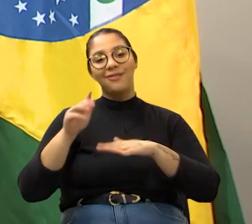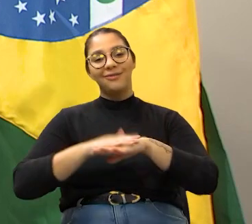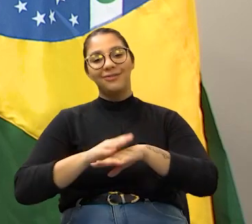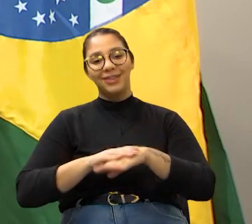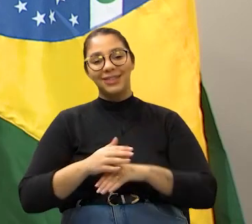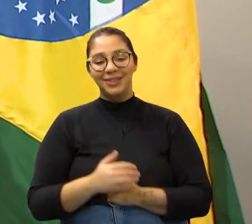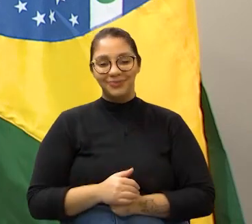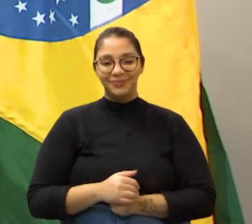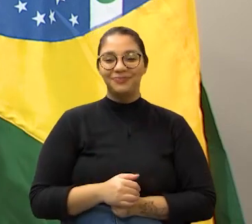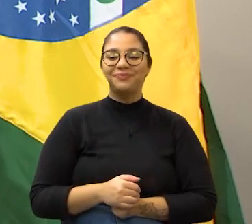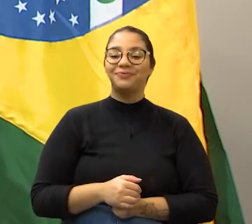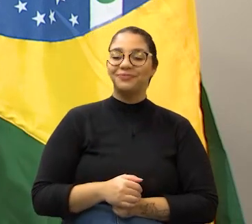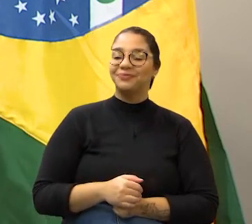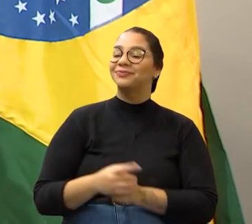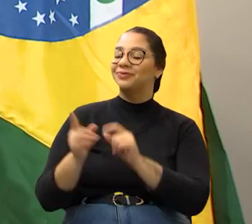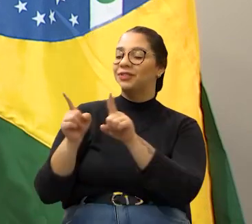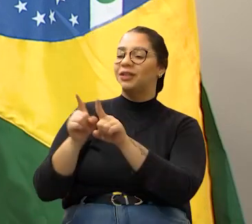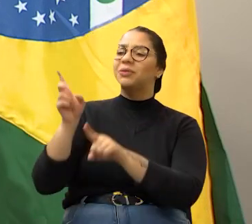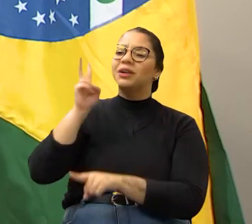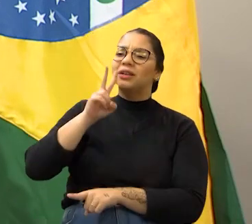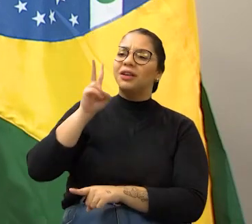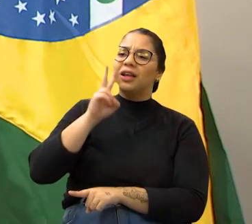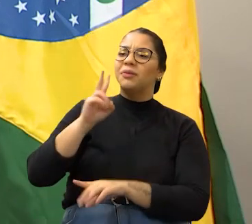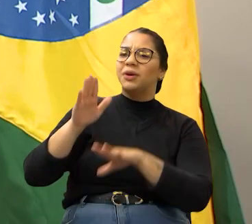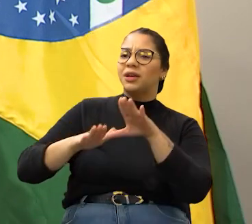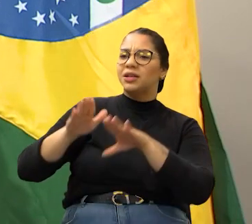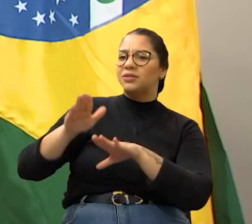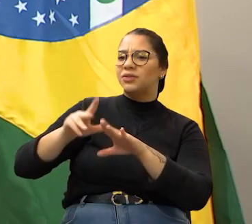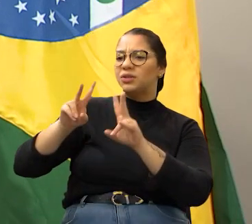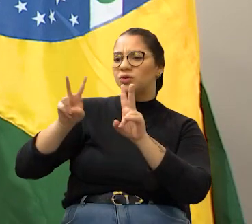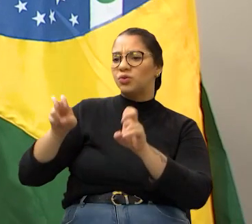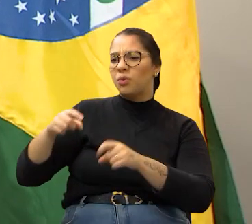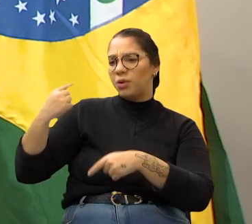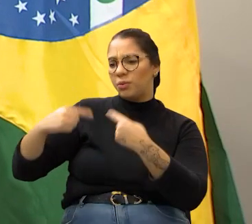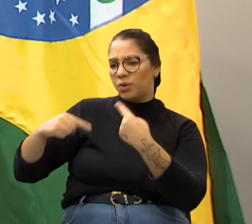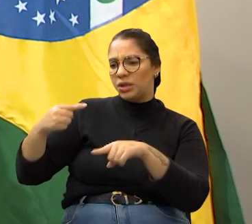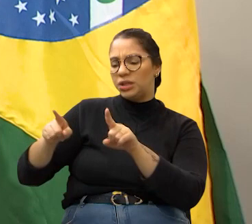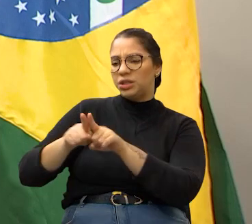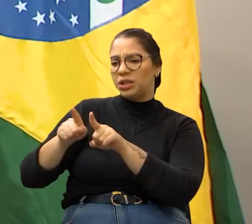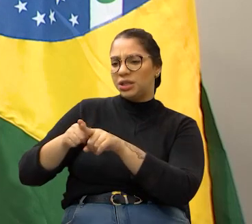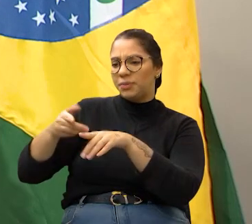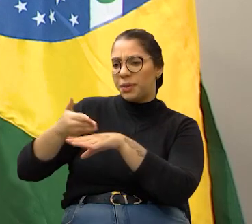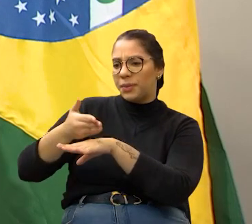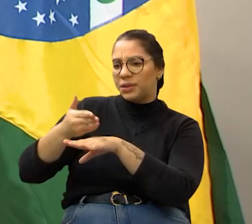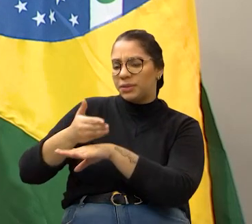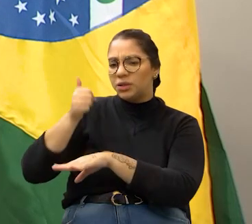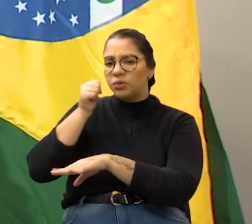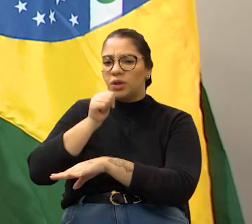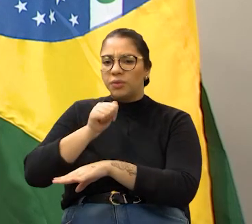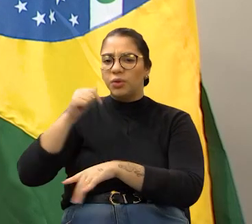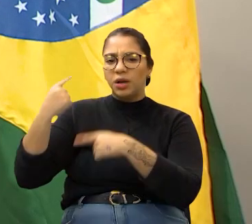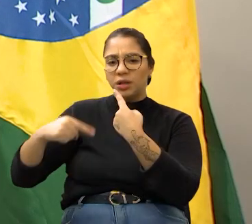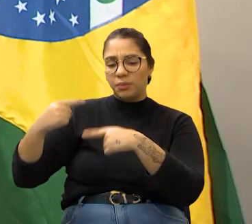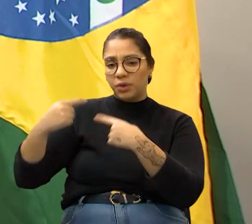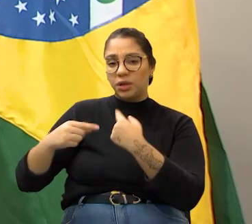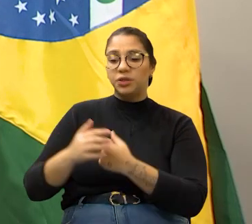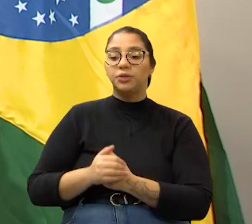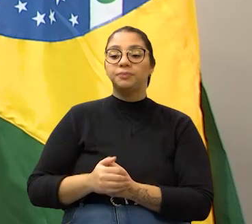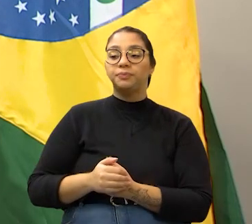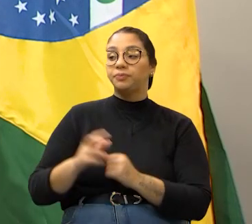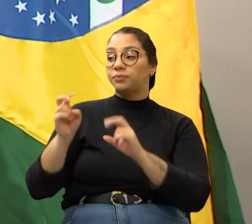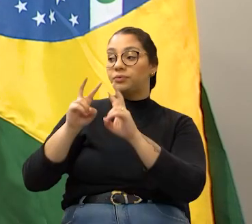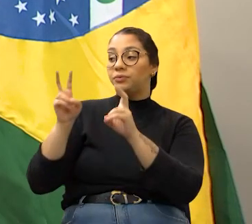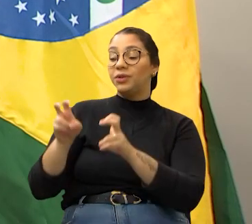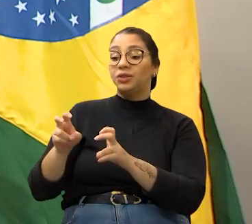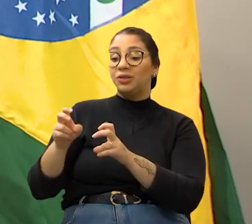pronto, agora é executar. A gente, inclusive, lembra que muitas vezes quando se fala em política, em participação da mulher